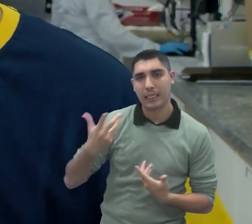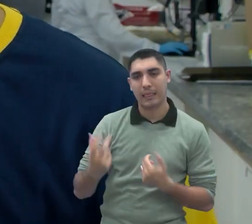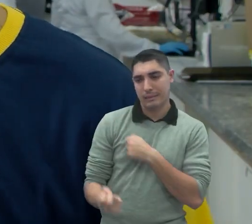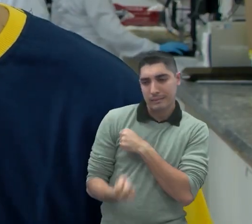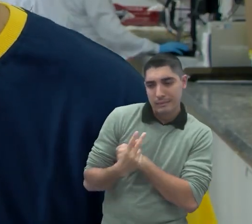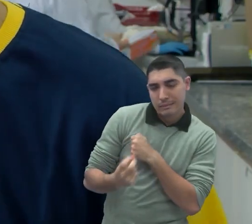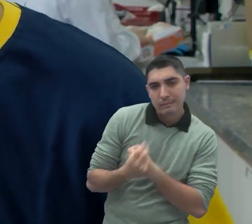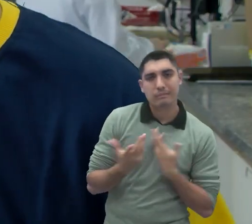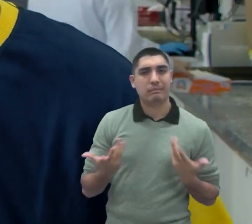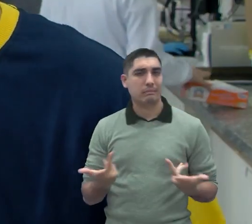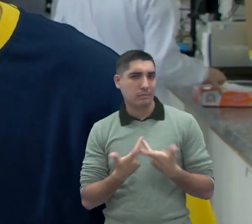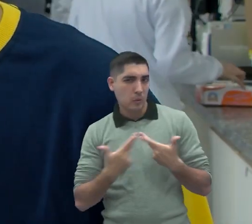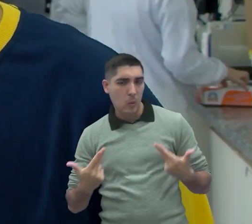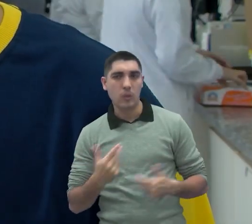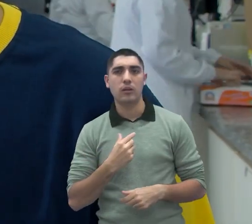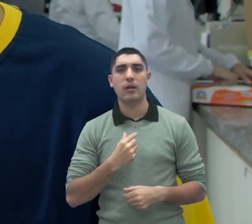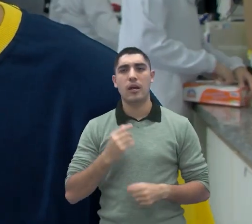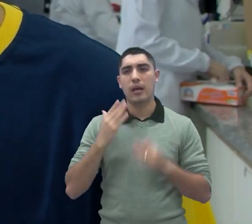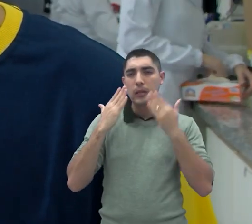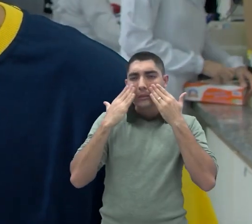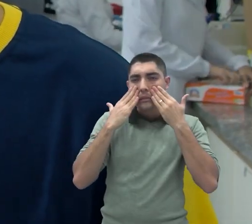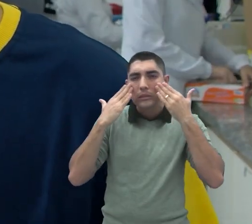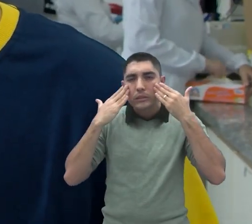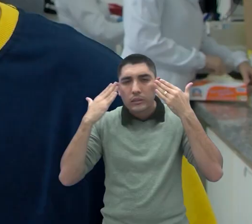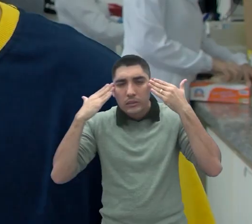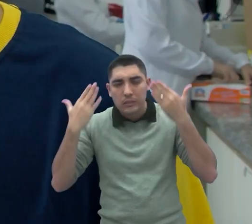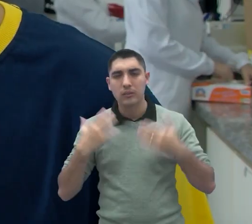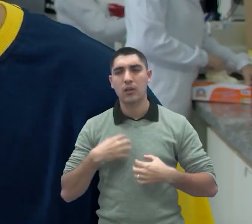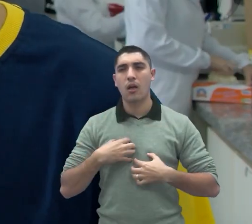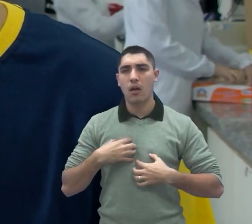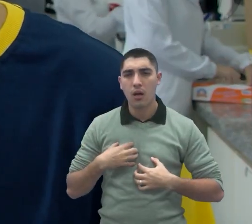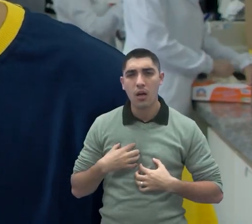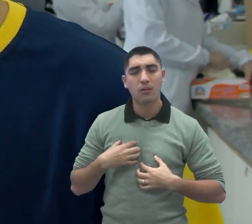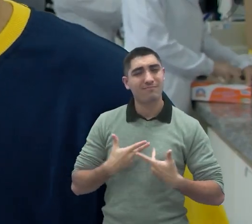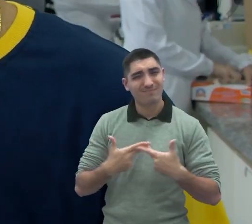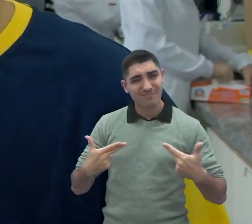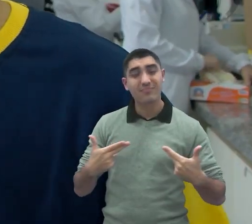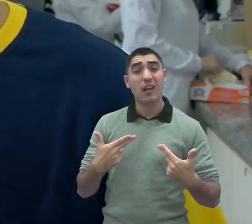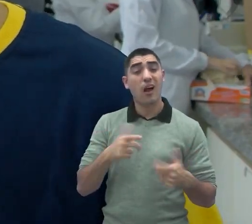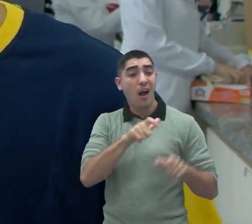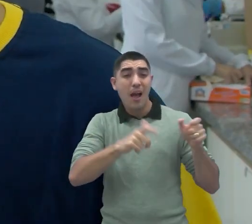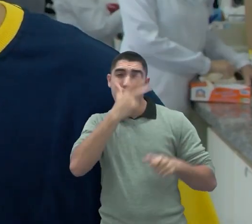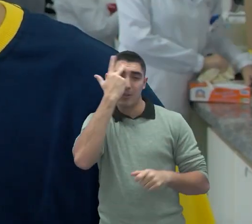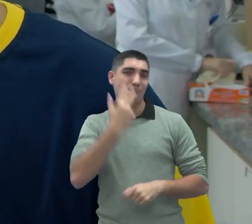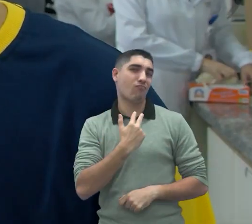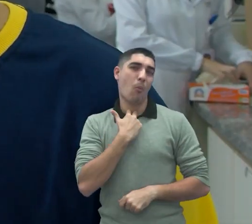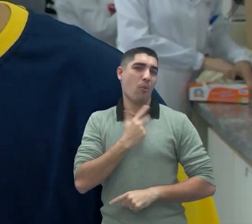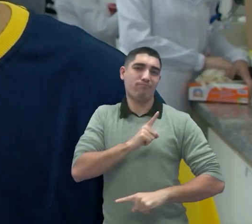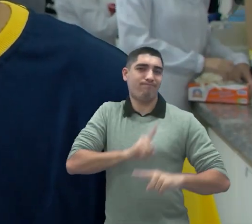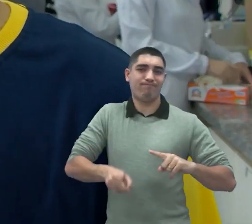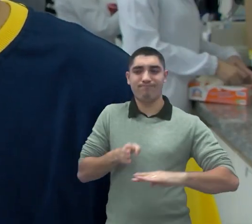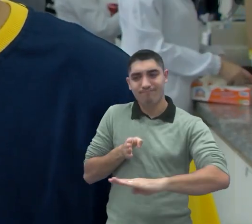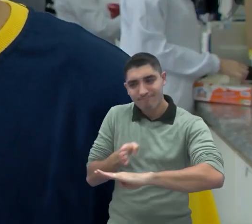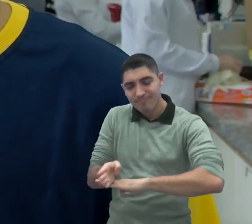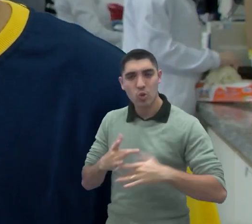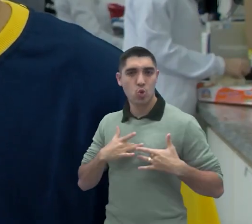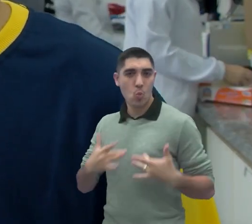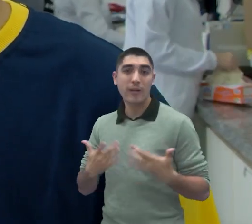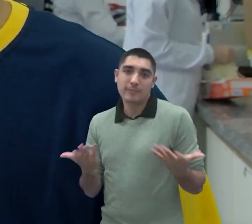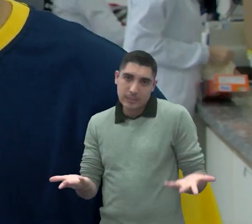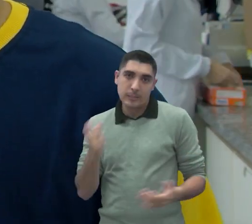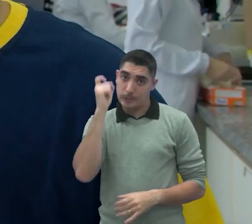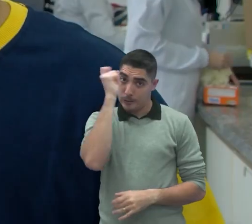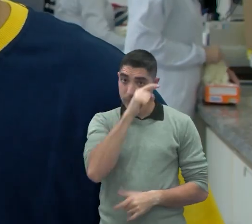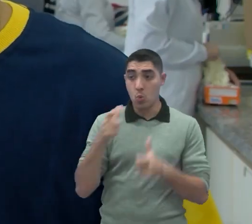algumas doenças, né? Principalmente as infecções das vias aéreas, bronquite, sinusite, enfim, que acabam impedindo temporariamente a doação de